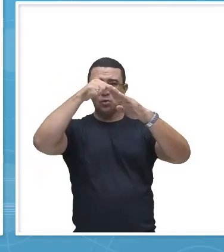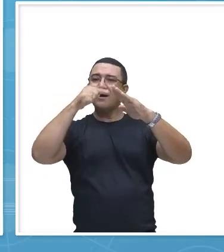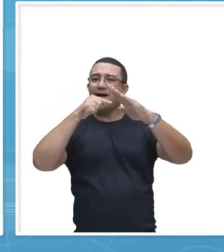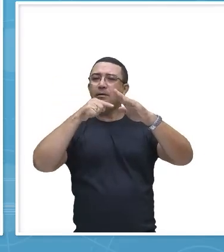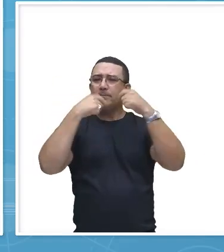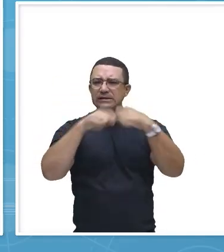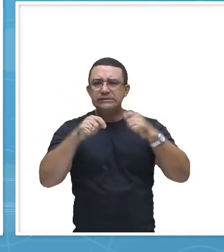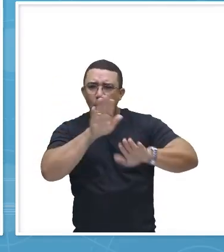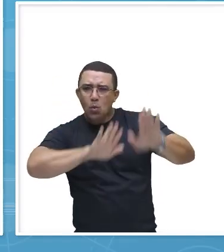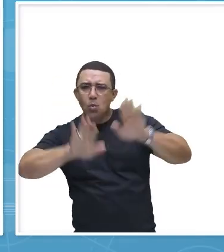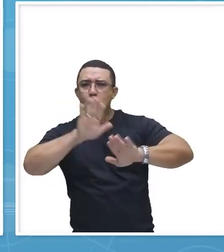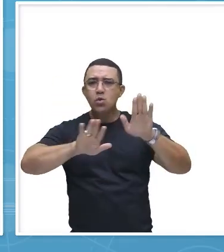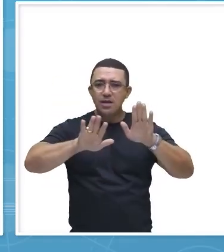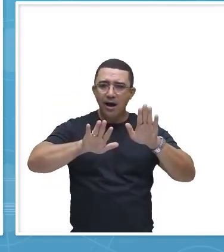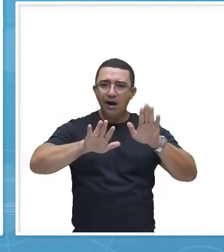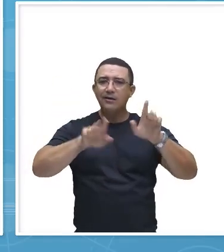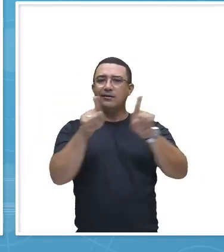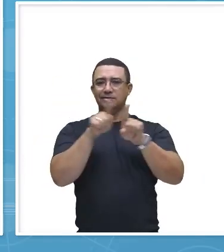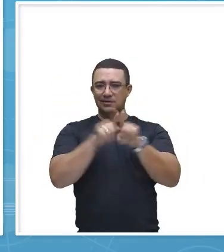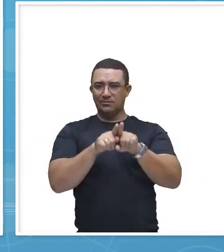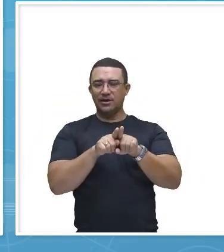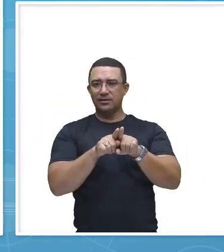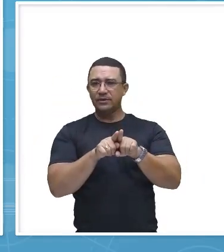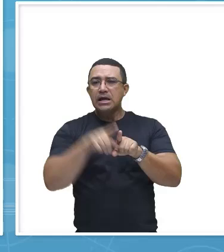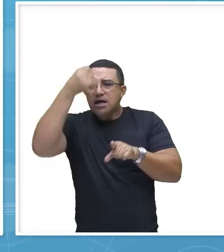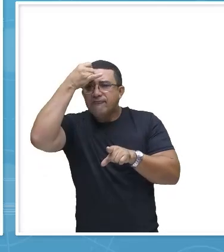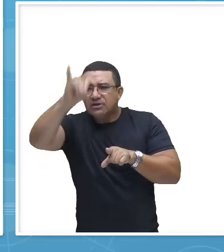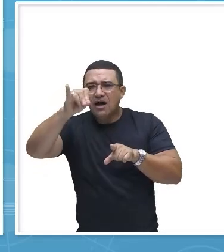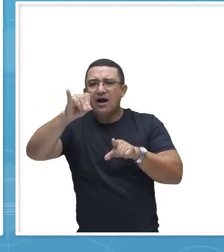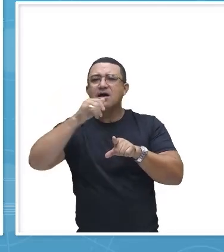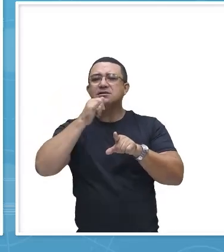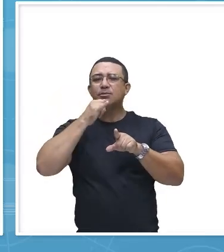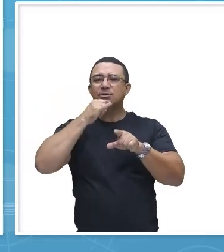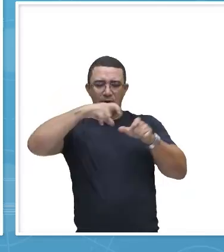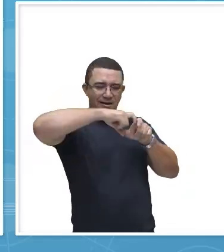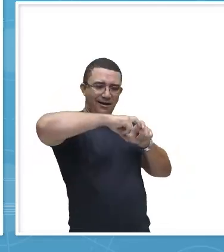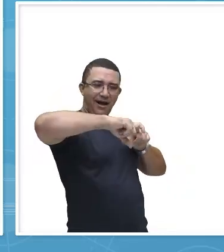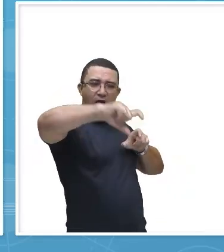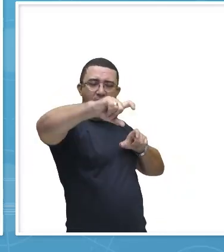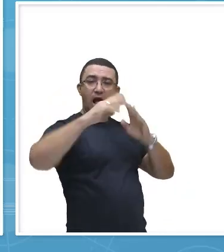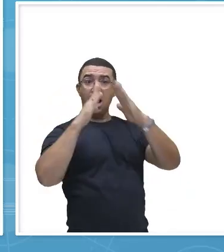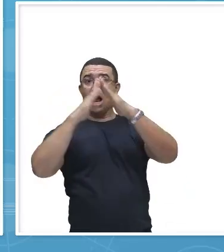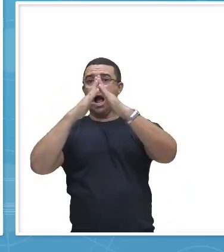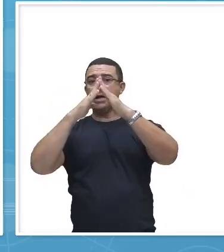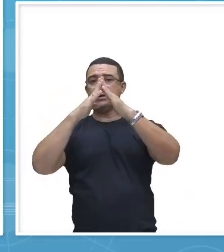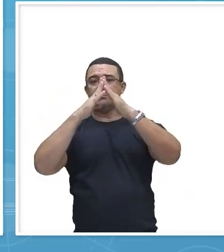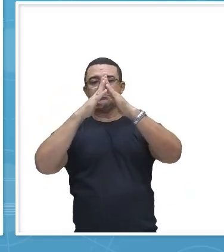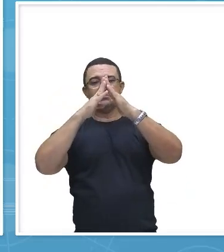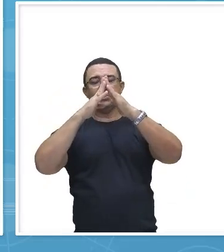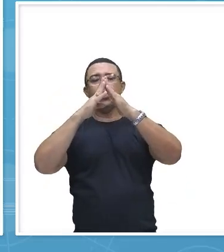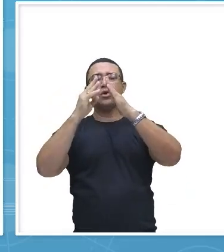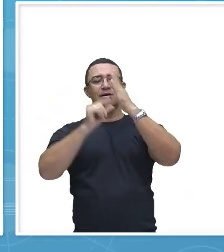nossos telhados, né? Aterrar buracos que acumulam água. Olha, o exemplo de calhas que vocês podem ter na casa de vocês são